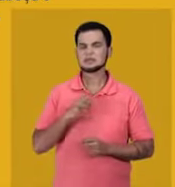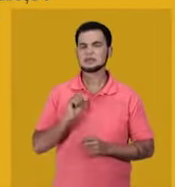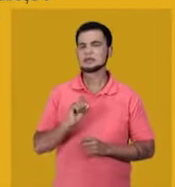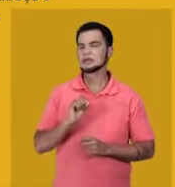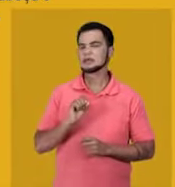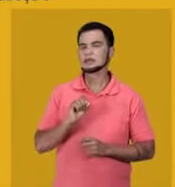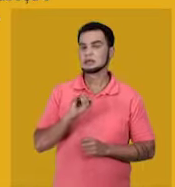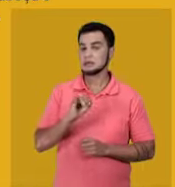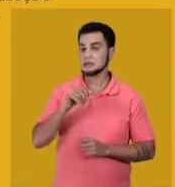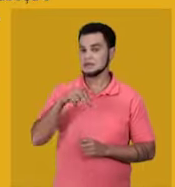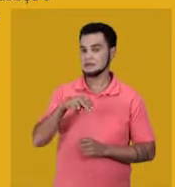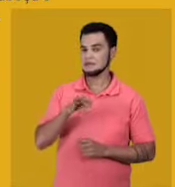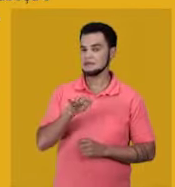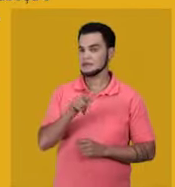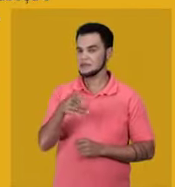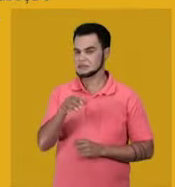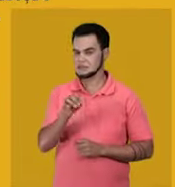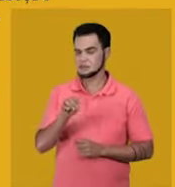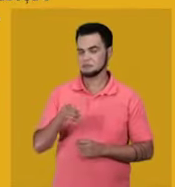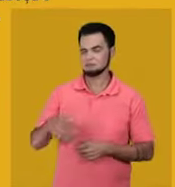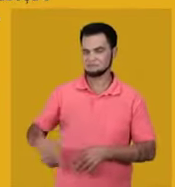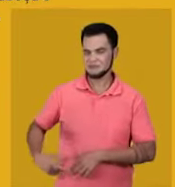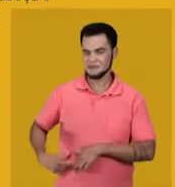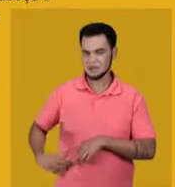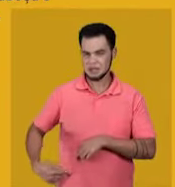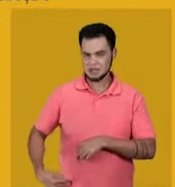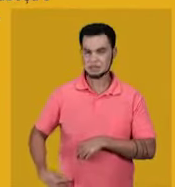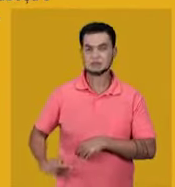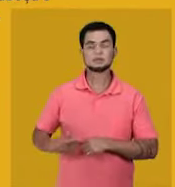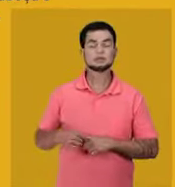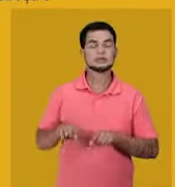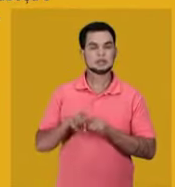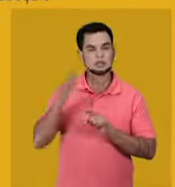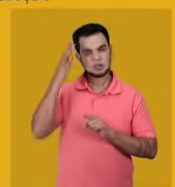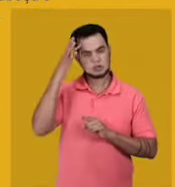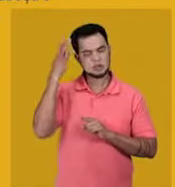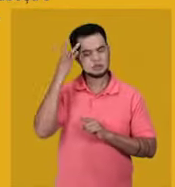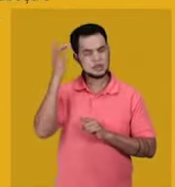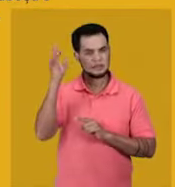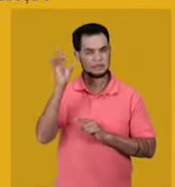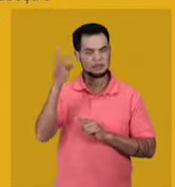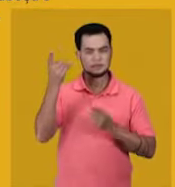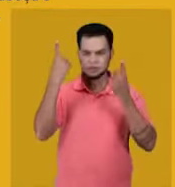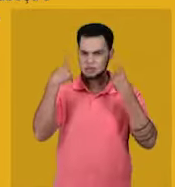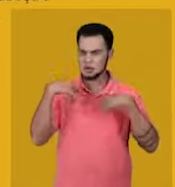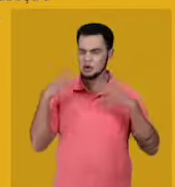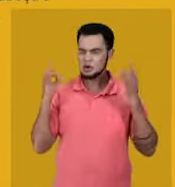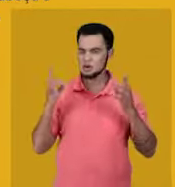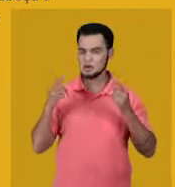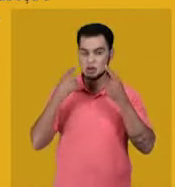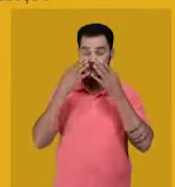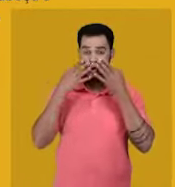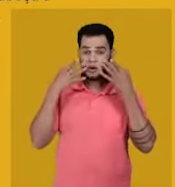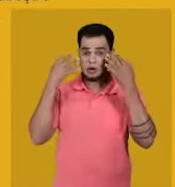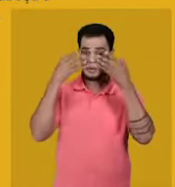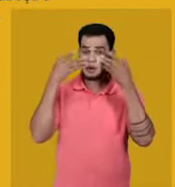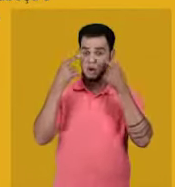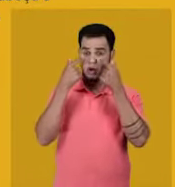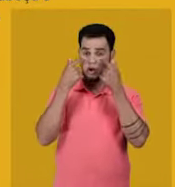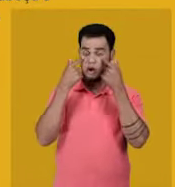do fígado, dores de cabeça e também no corpo, pele e olhos amarelados, a pessoa fica